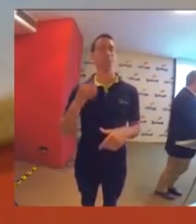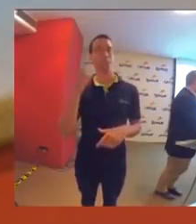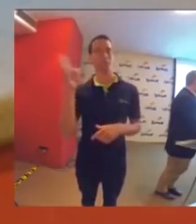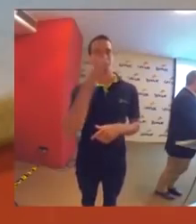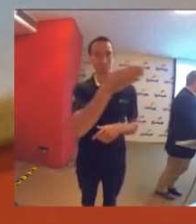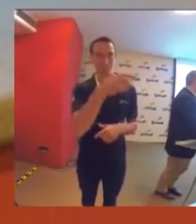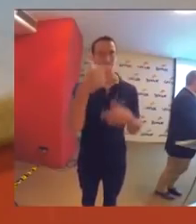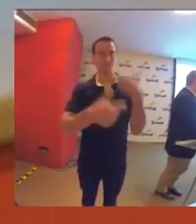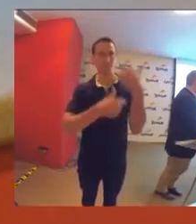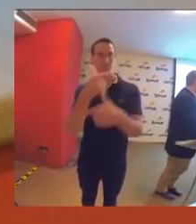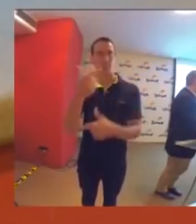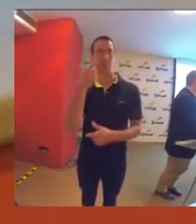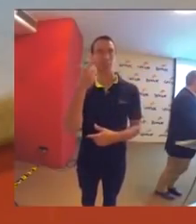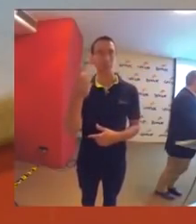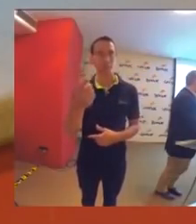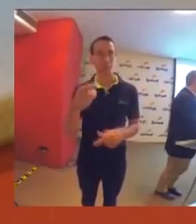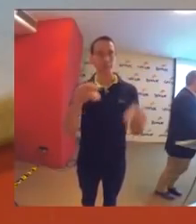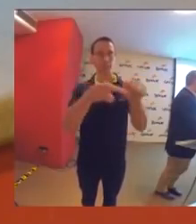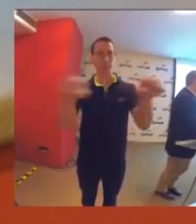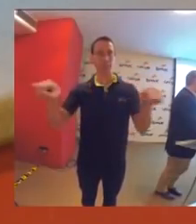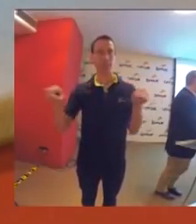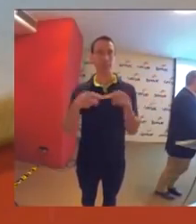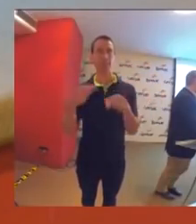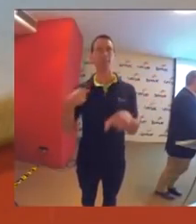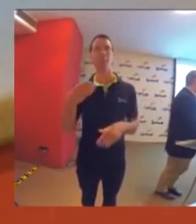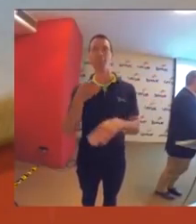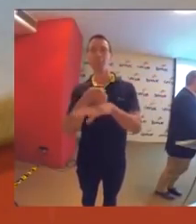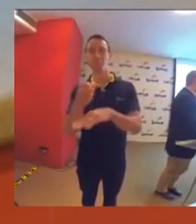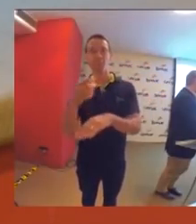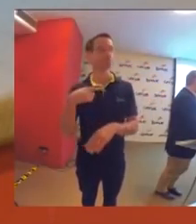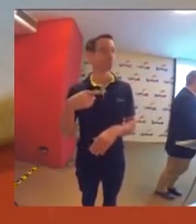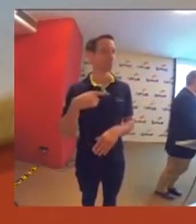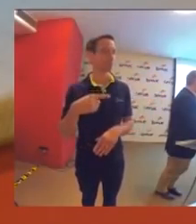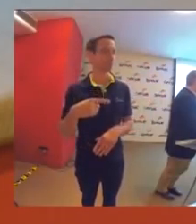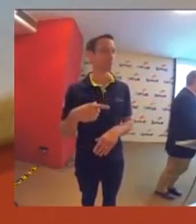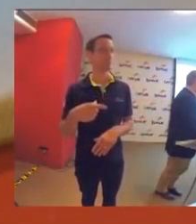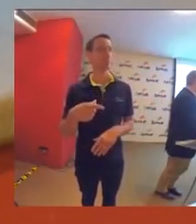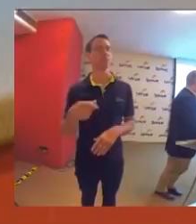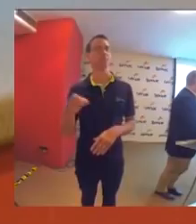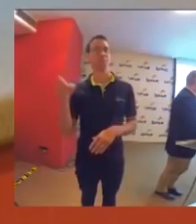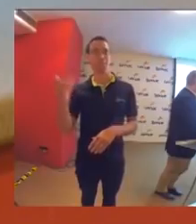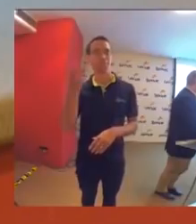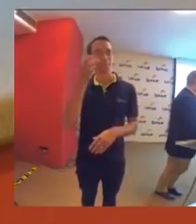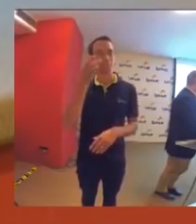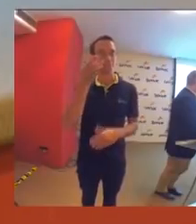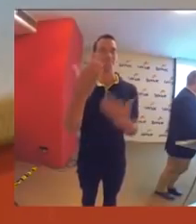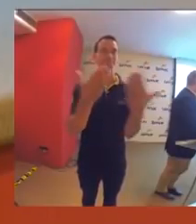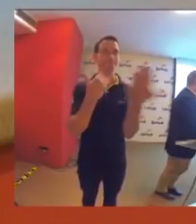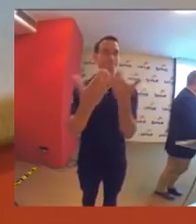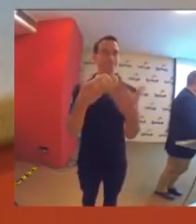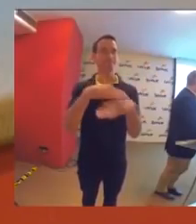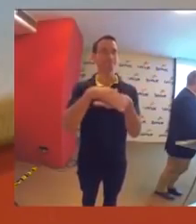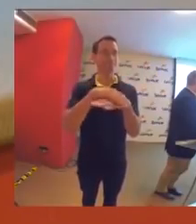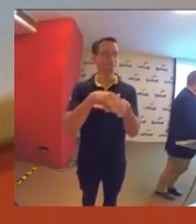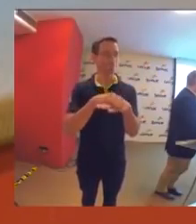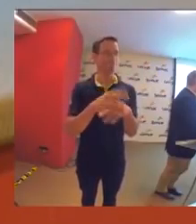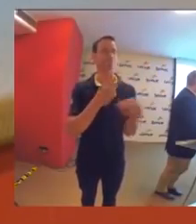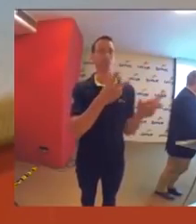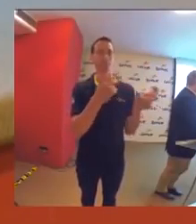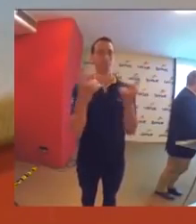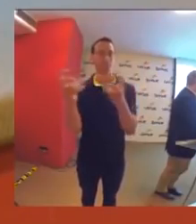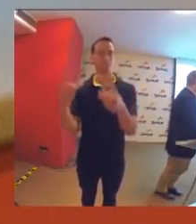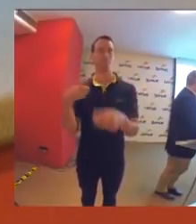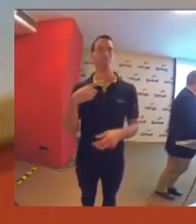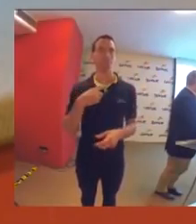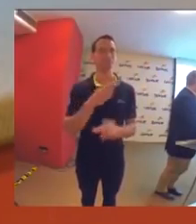sala de aula, ainda a gente tem sala de aula, mas quando a gente vai lá e vê e conversa com os alunos, a gente vê muito dessa transformação. A gente tem